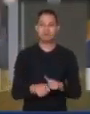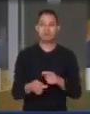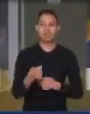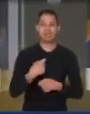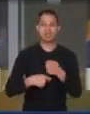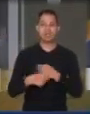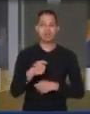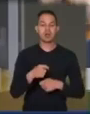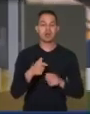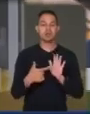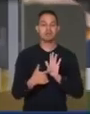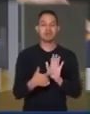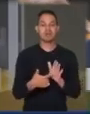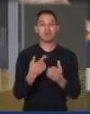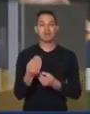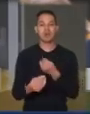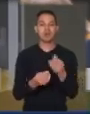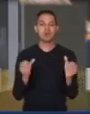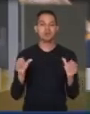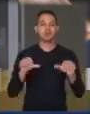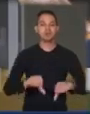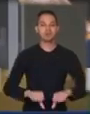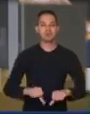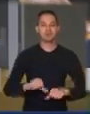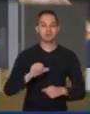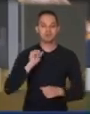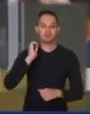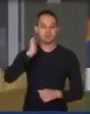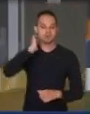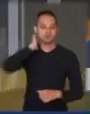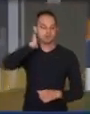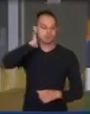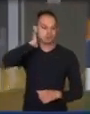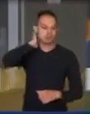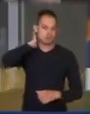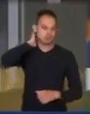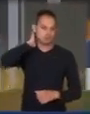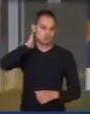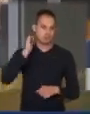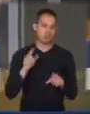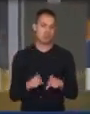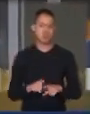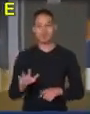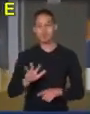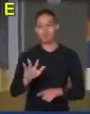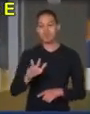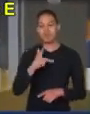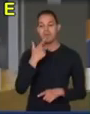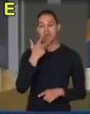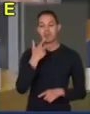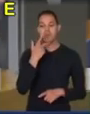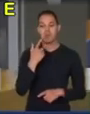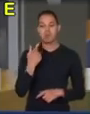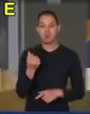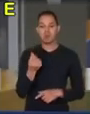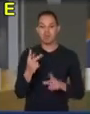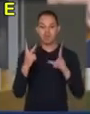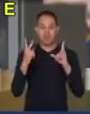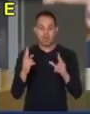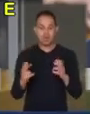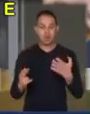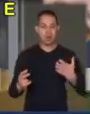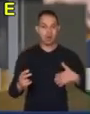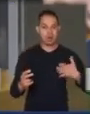sinaliza de uma forma negativa. Ele anuncia moeda única com a Argentina, um país que está aos frangalhos. E